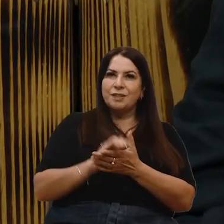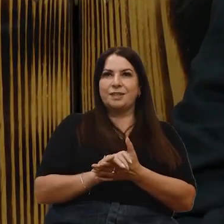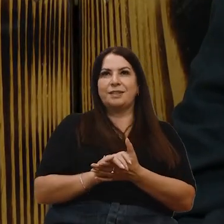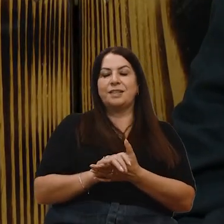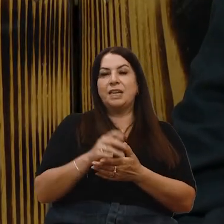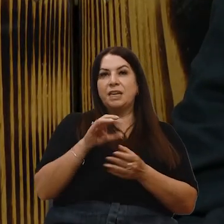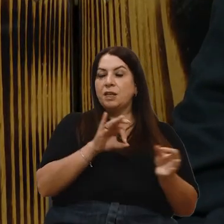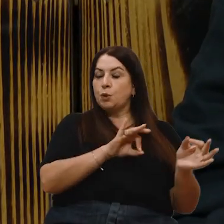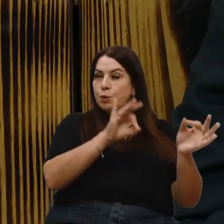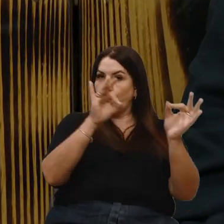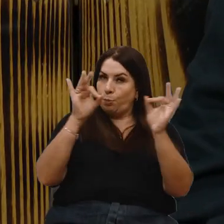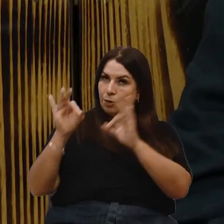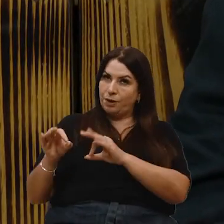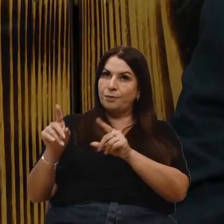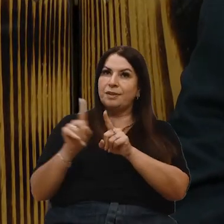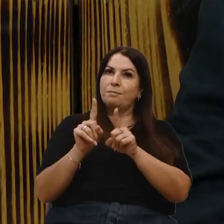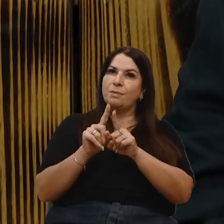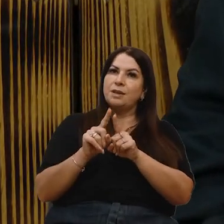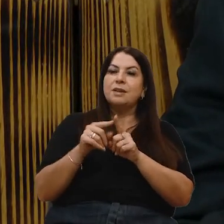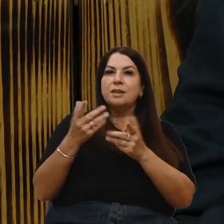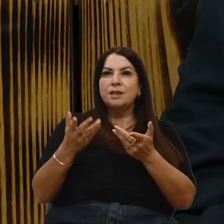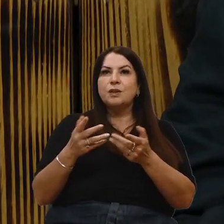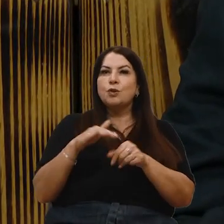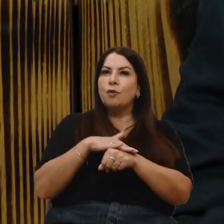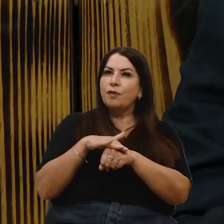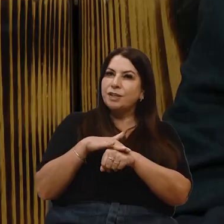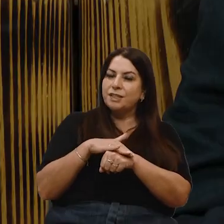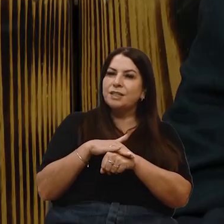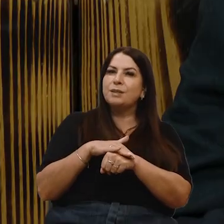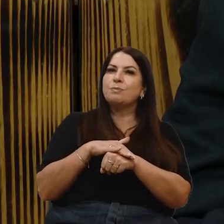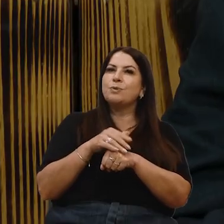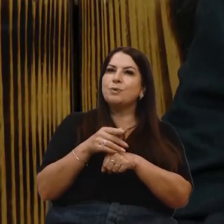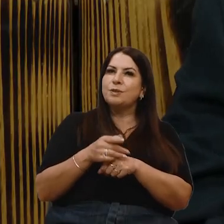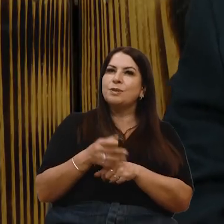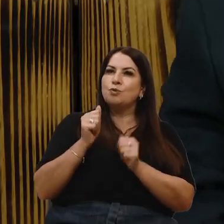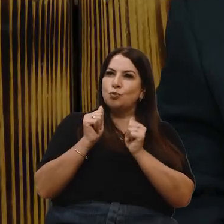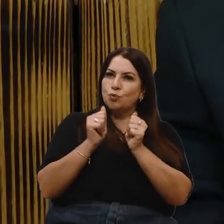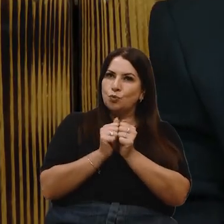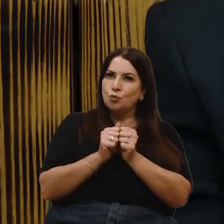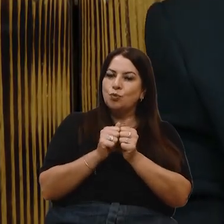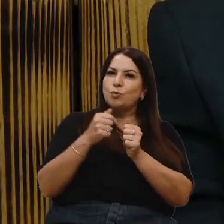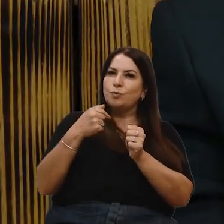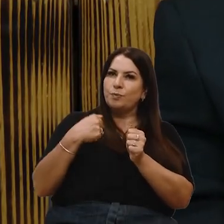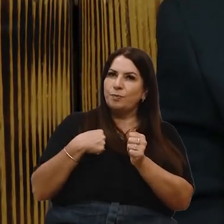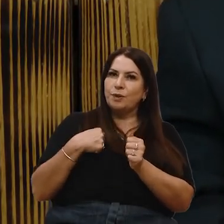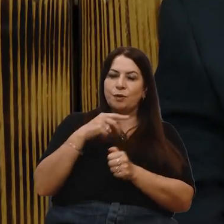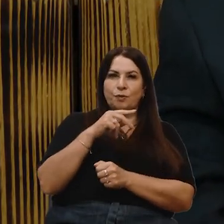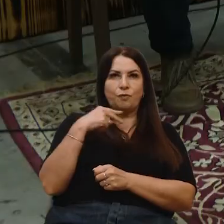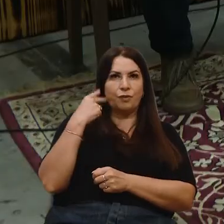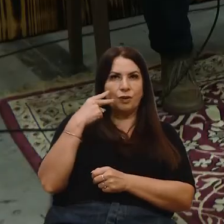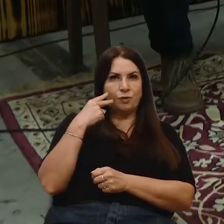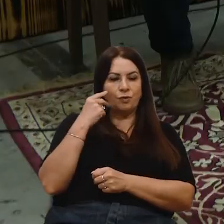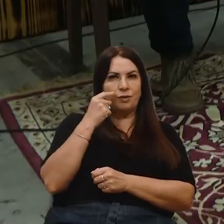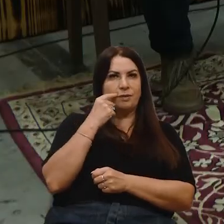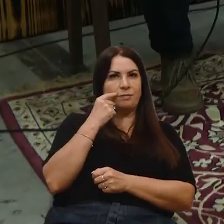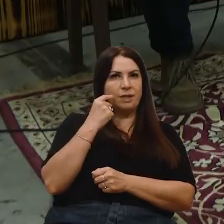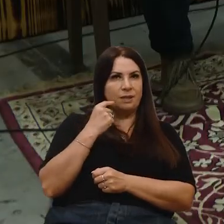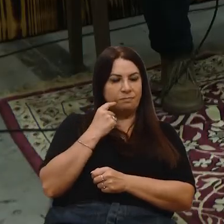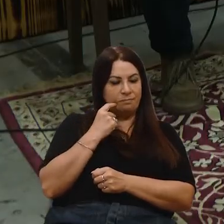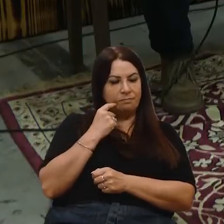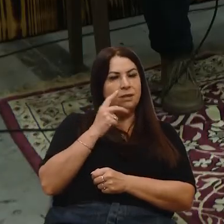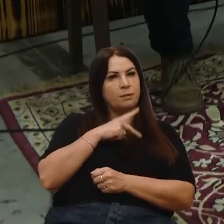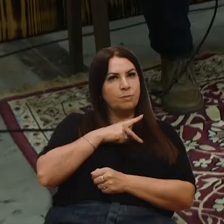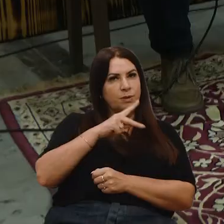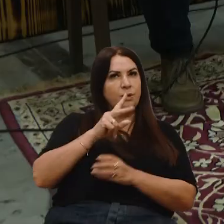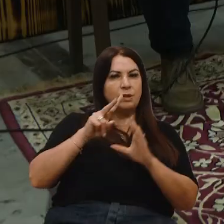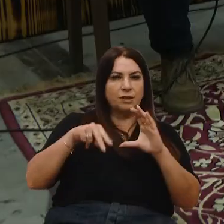um de vocês, a quem está nos acompanhando. Nós acabamos de conversar, então, aqui, estão comigo nesta ordem, o vereador Wagner